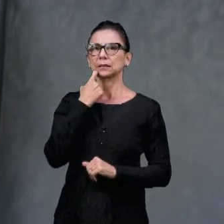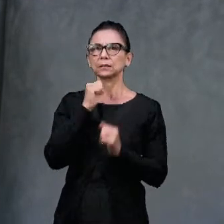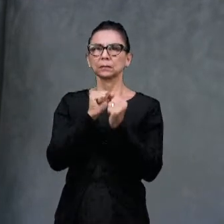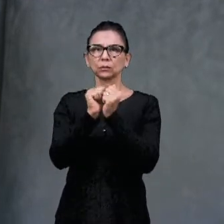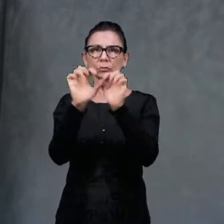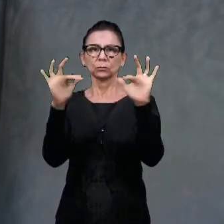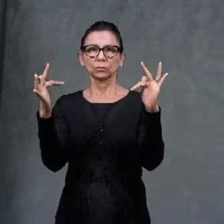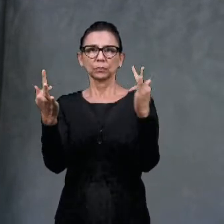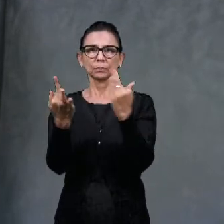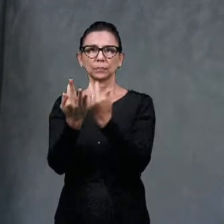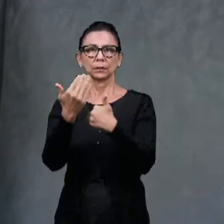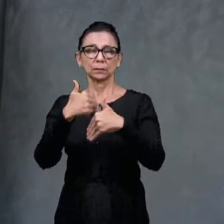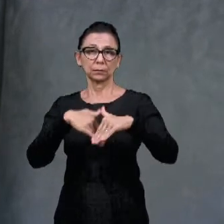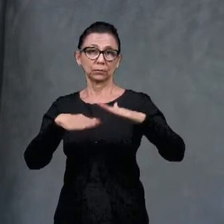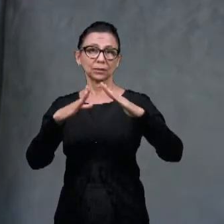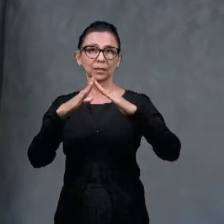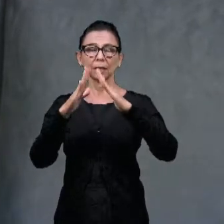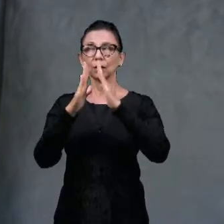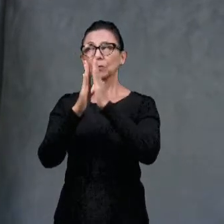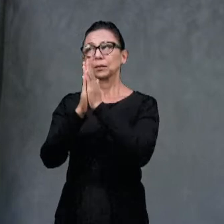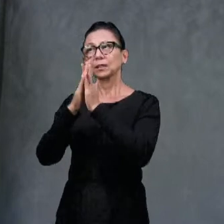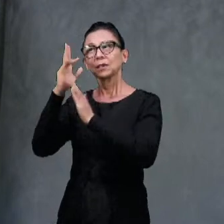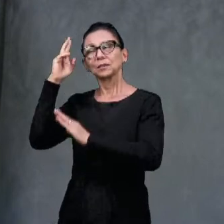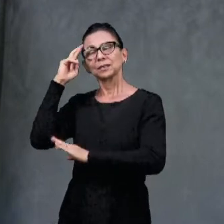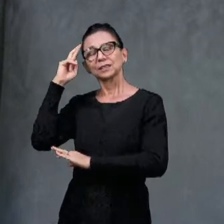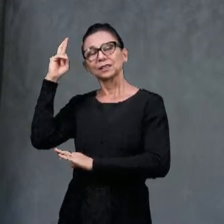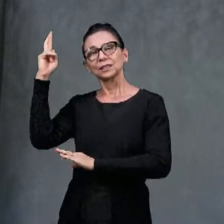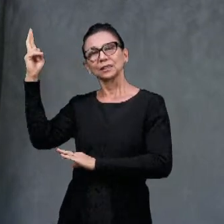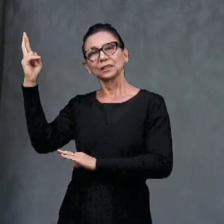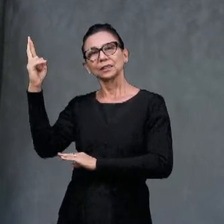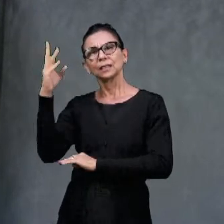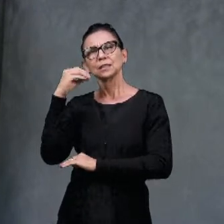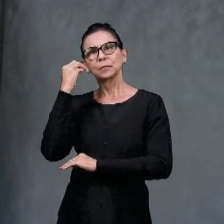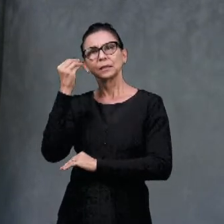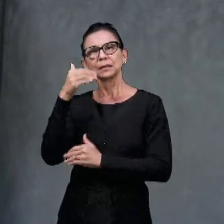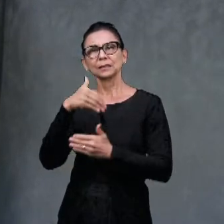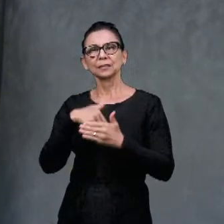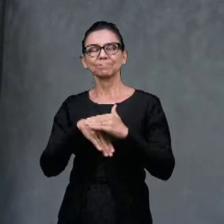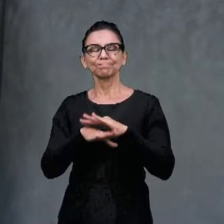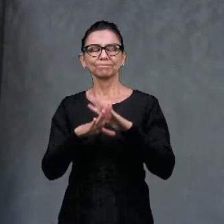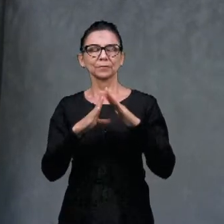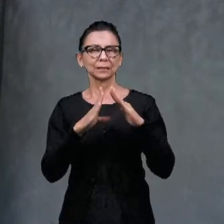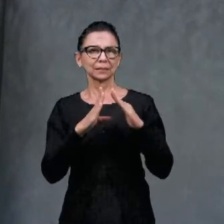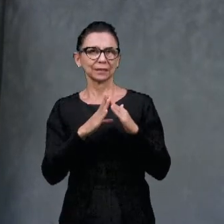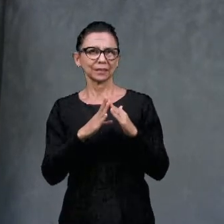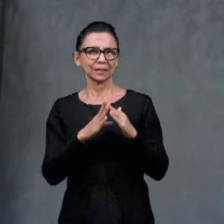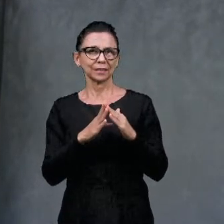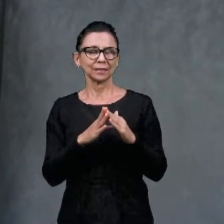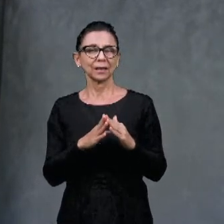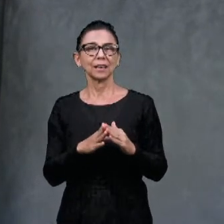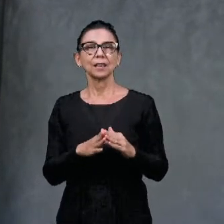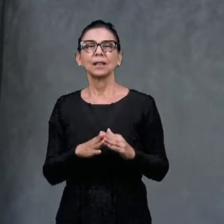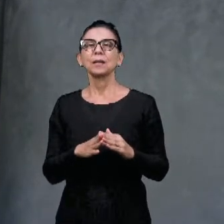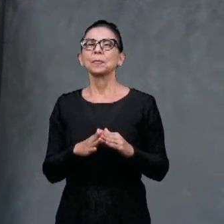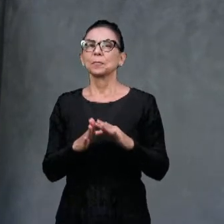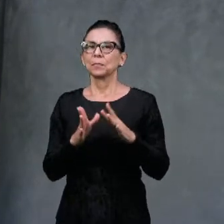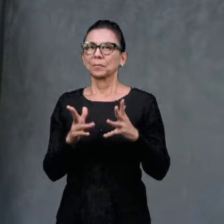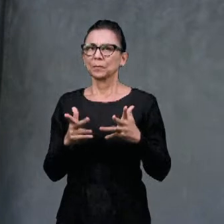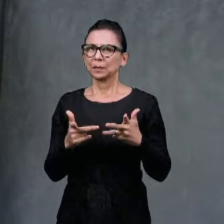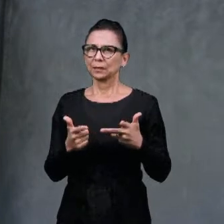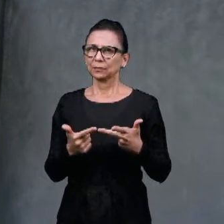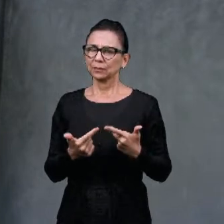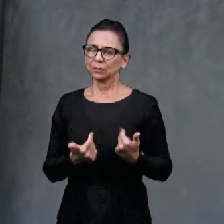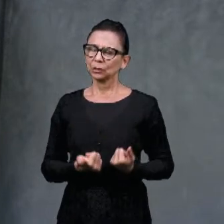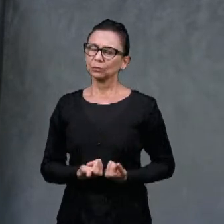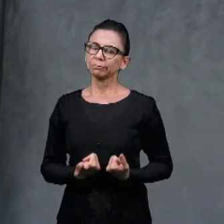casa, cultuar ao Senhor, viver a experiência dentro do lar. Isso não só é maravilhoso, como é